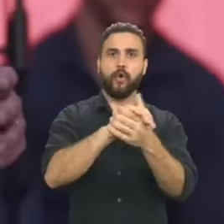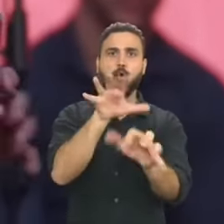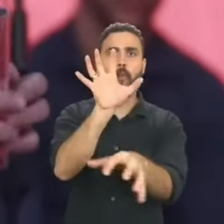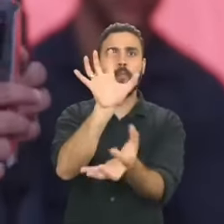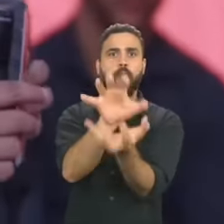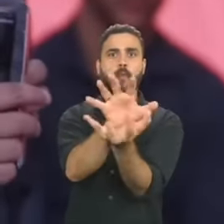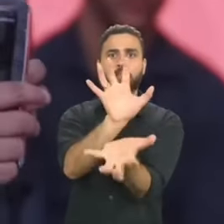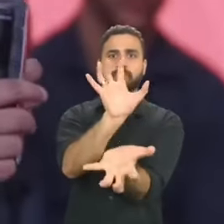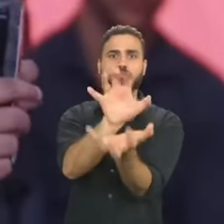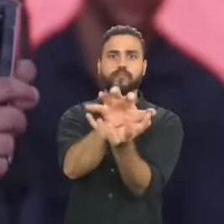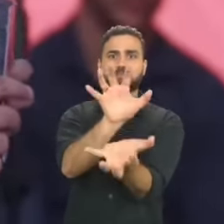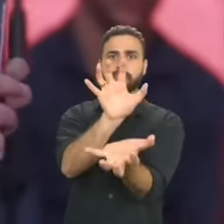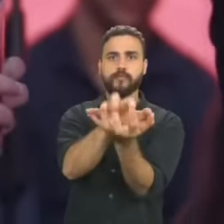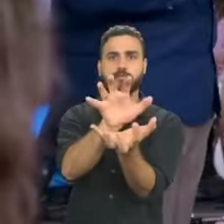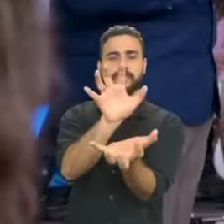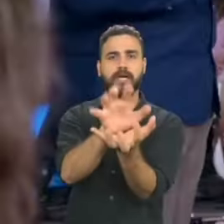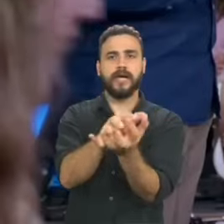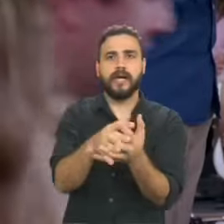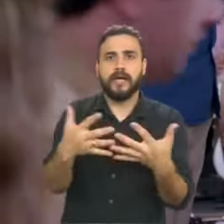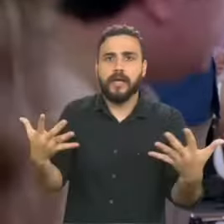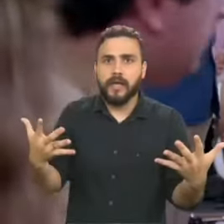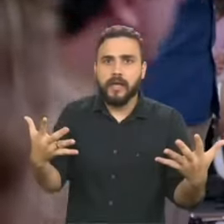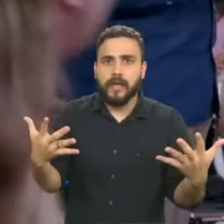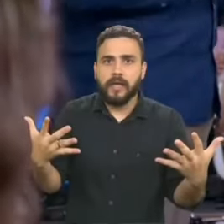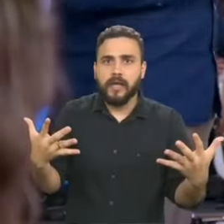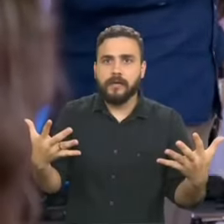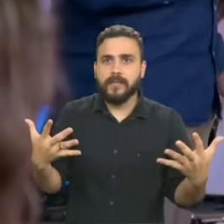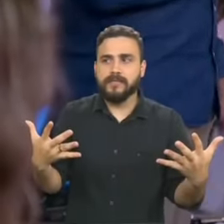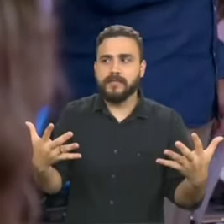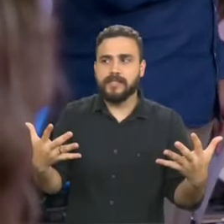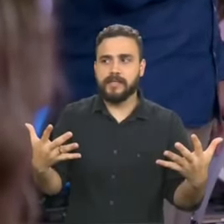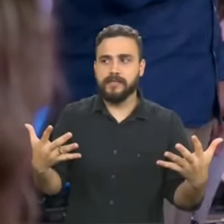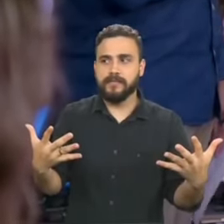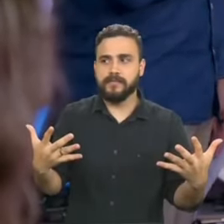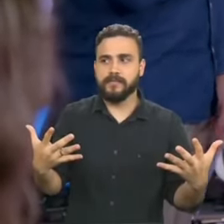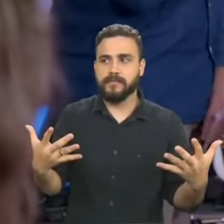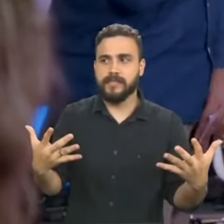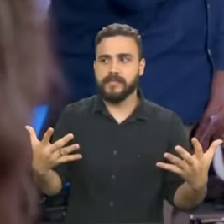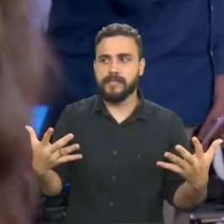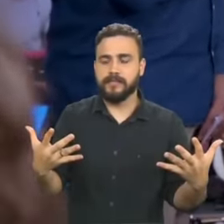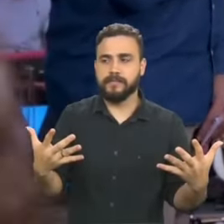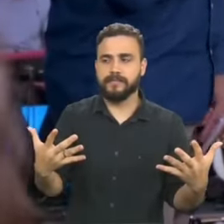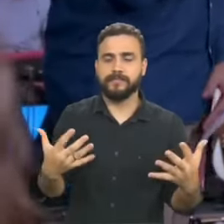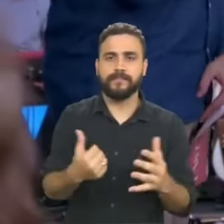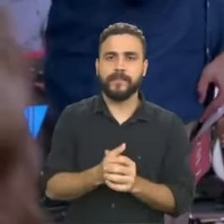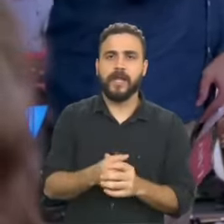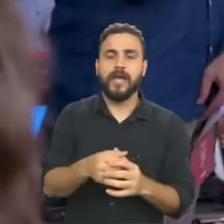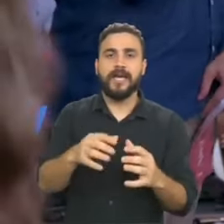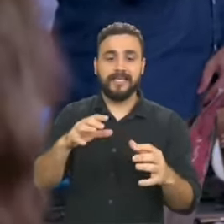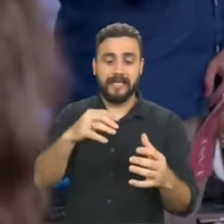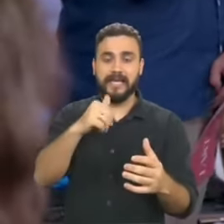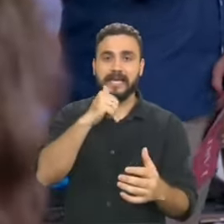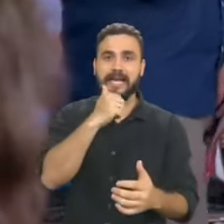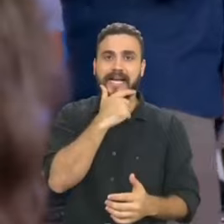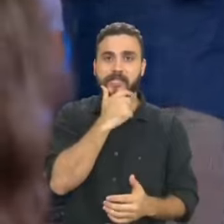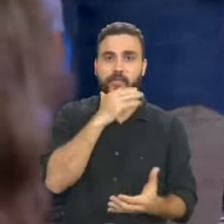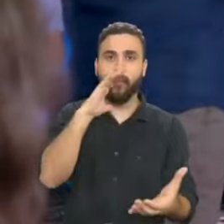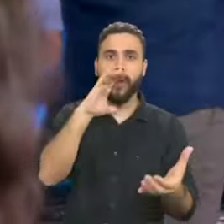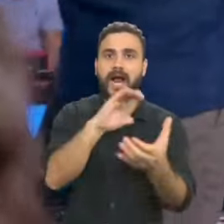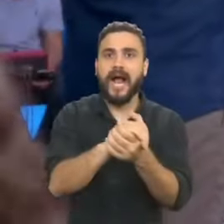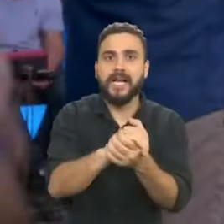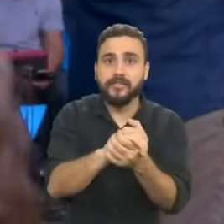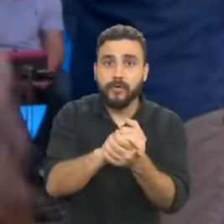vai trazer mais prosperidade. Peraí, repete. Casou com quem? Uma jacaré. Jacaré? Sim. O filho vai ser Lacoste o